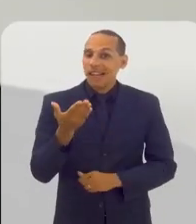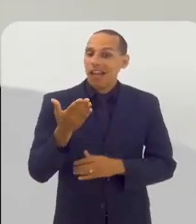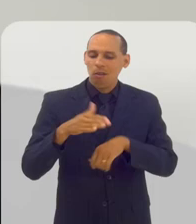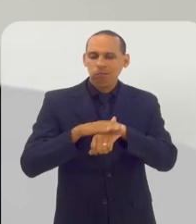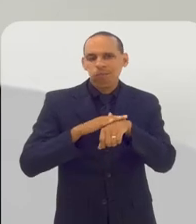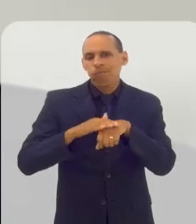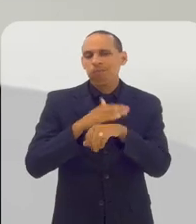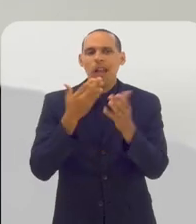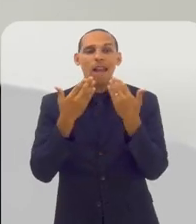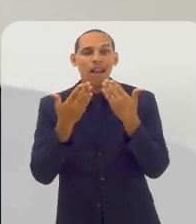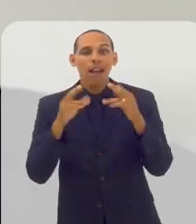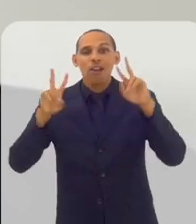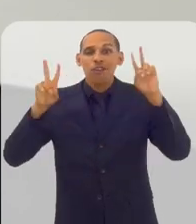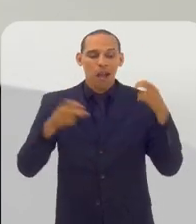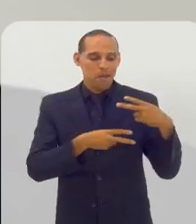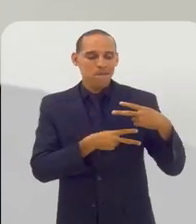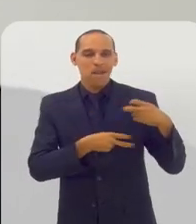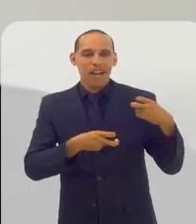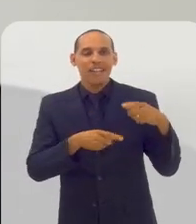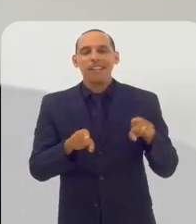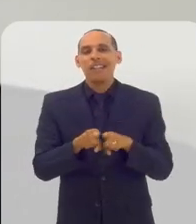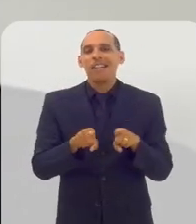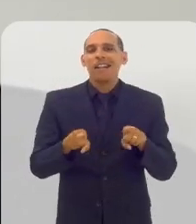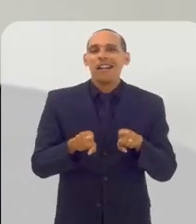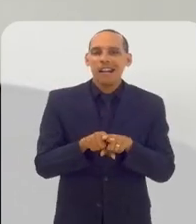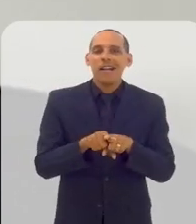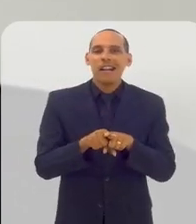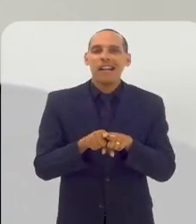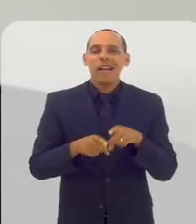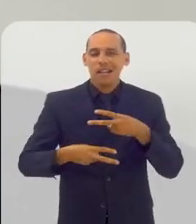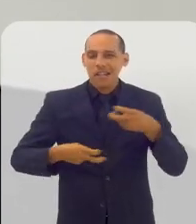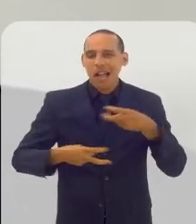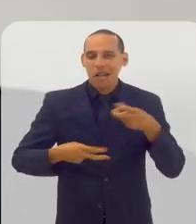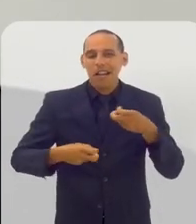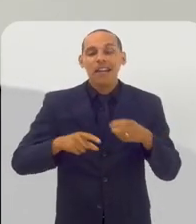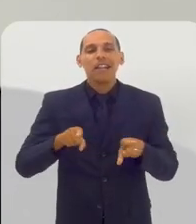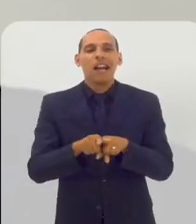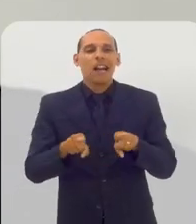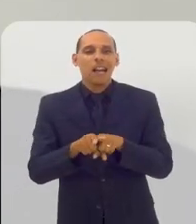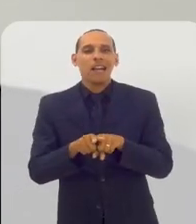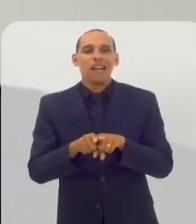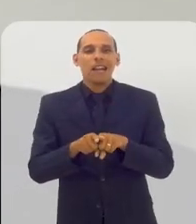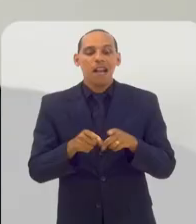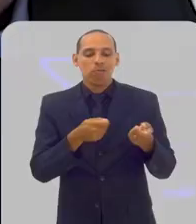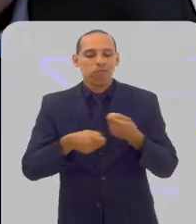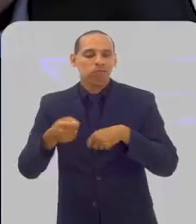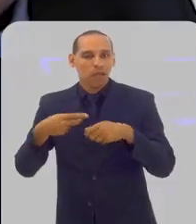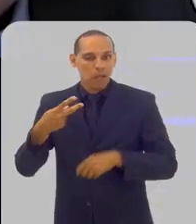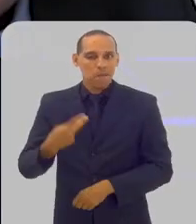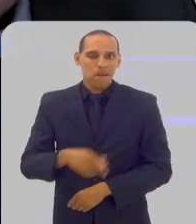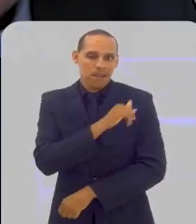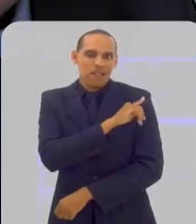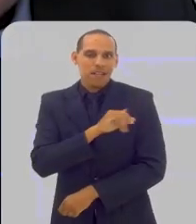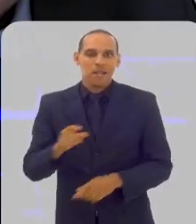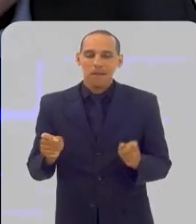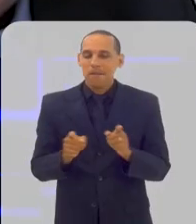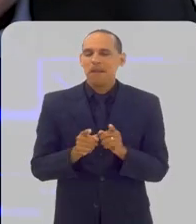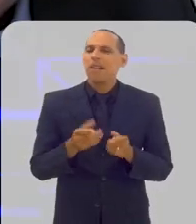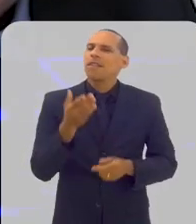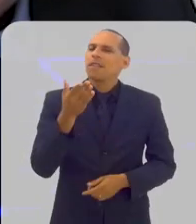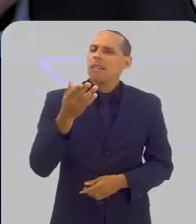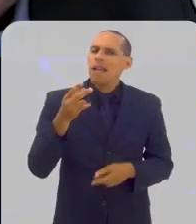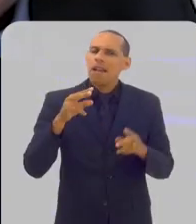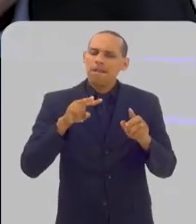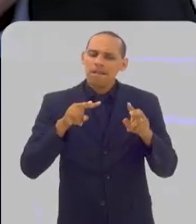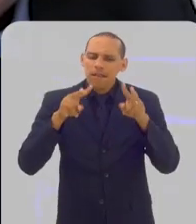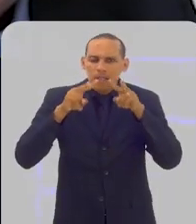conversando sobre o SEBRAE sobre os pequenos negócios do Estado do Rio de Janeiro quais é na